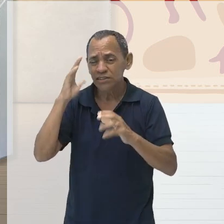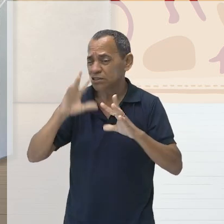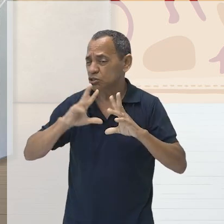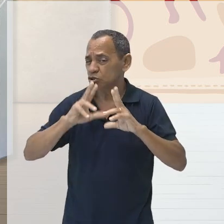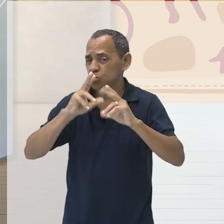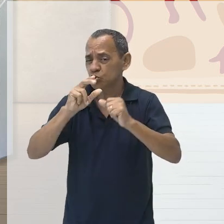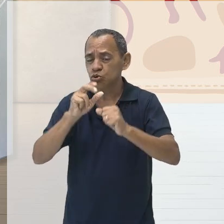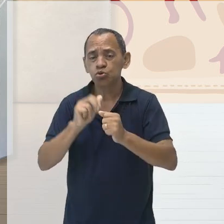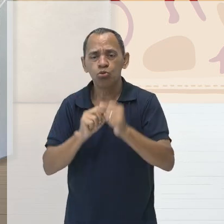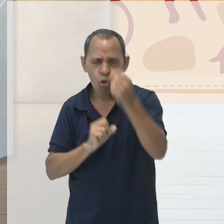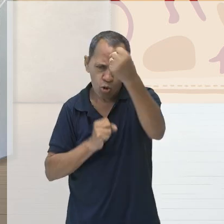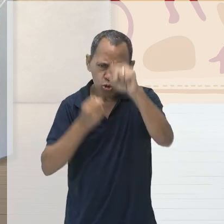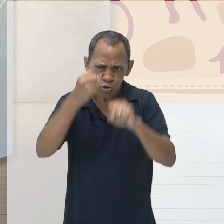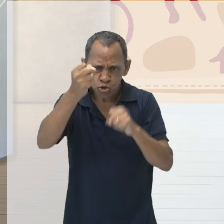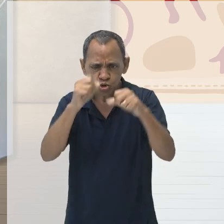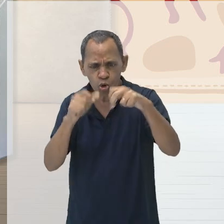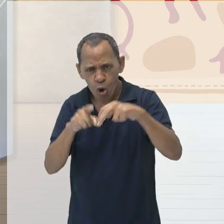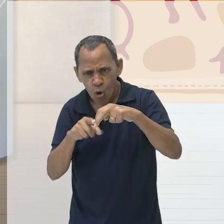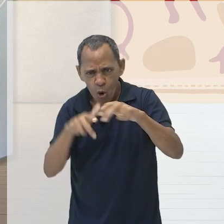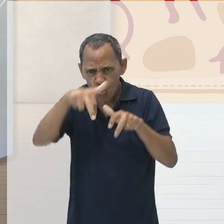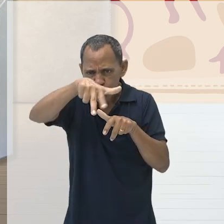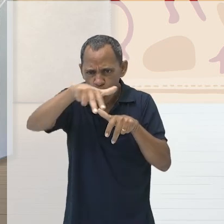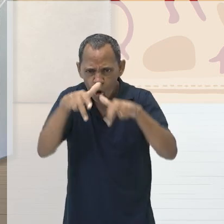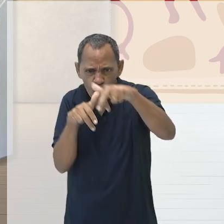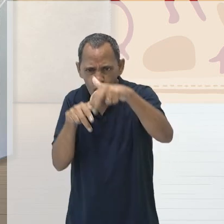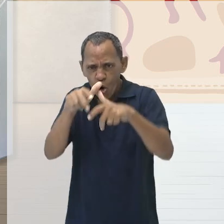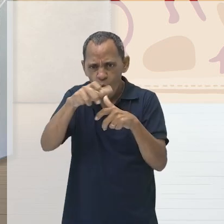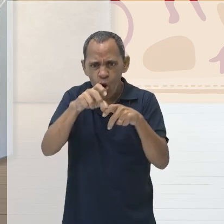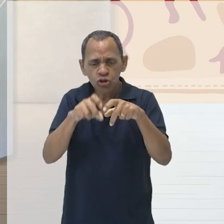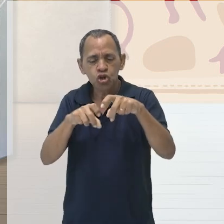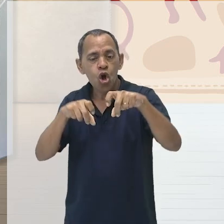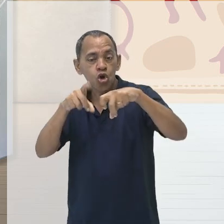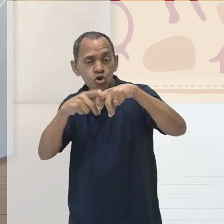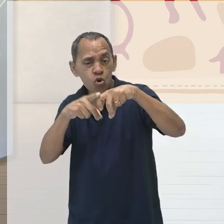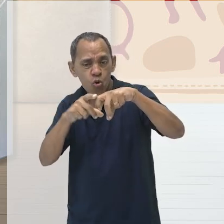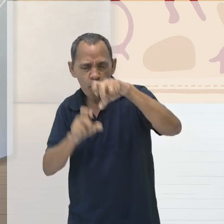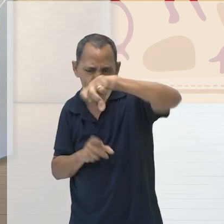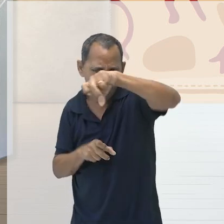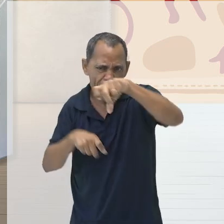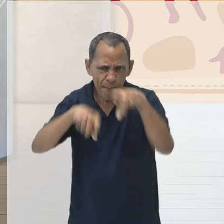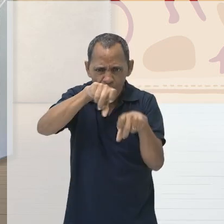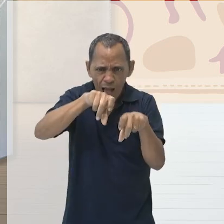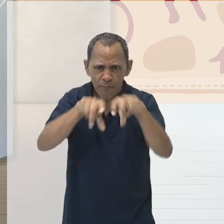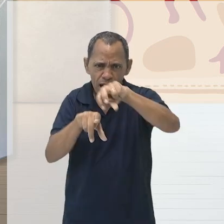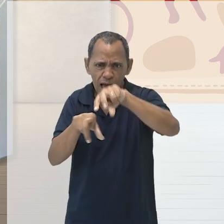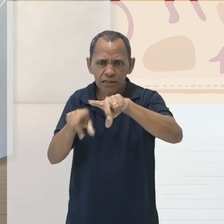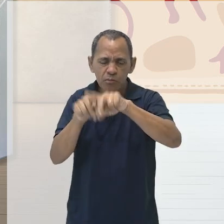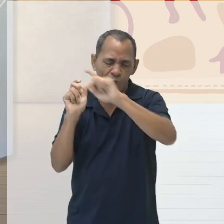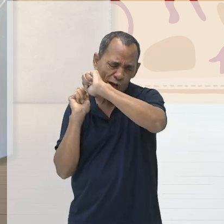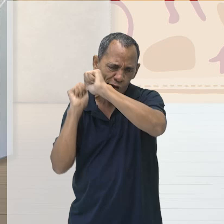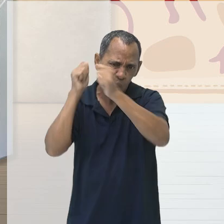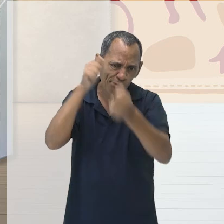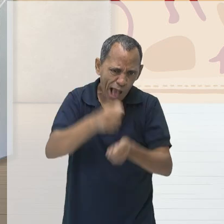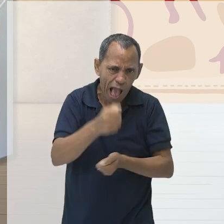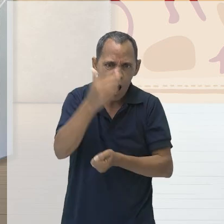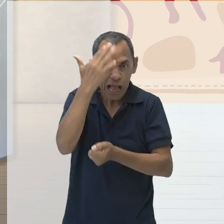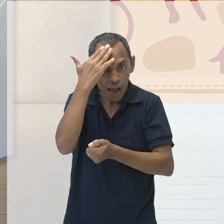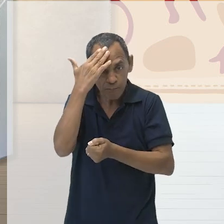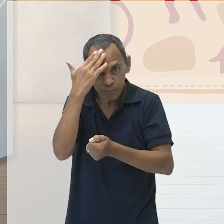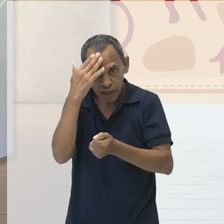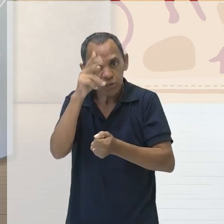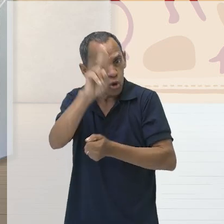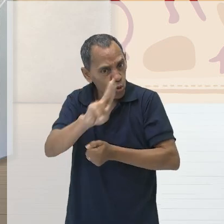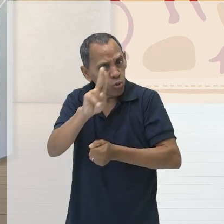socos, chutes, cotoveladas, joelhadas, torções, derrubadas, cabeçadas,